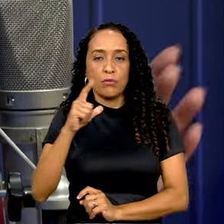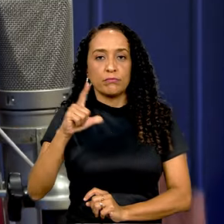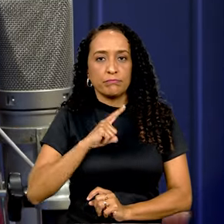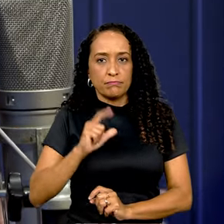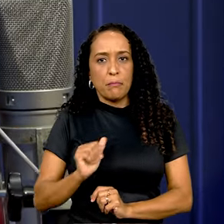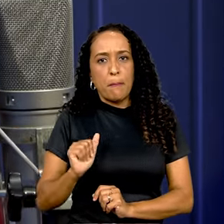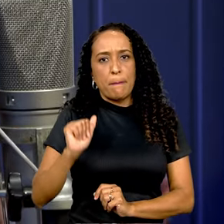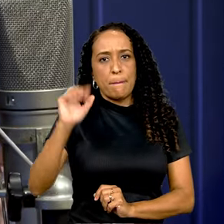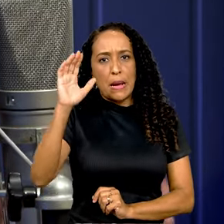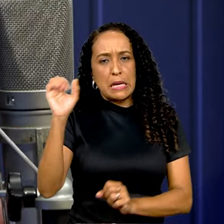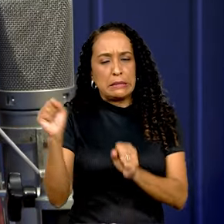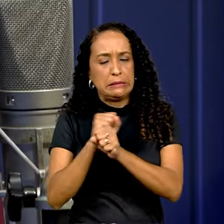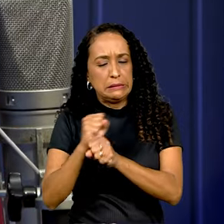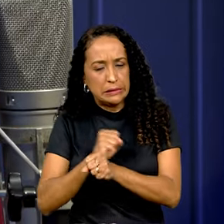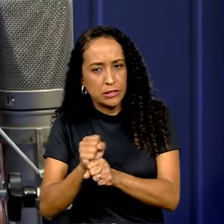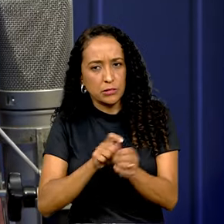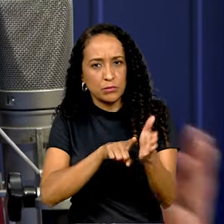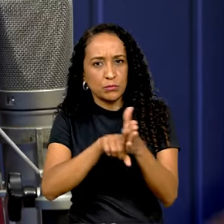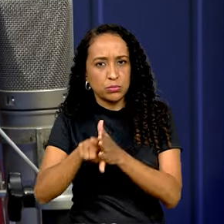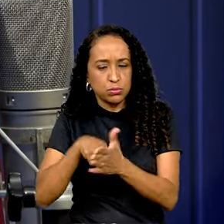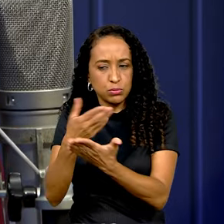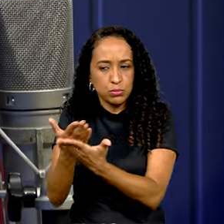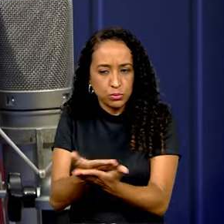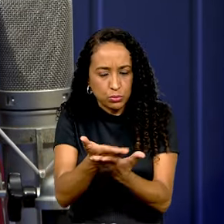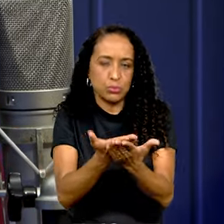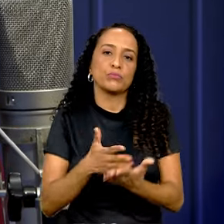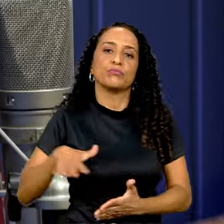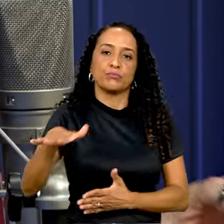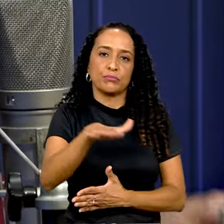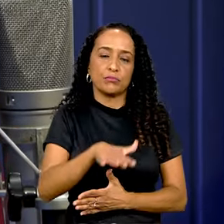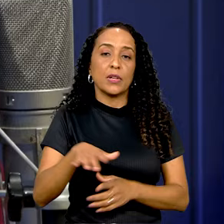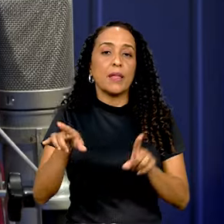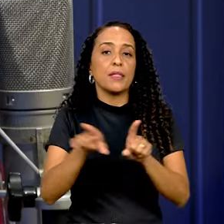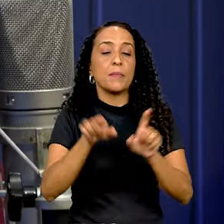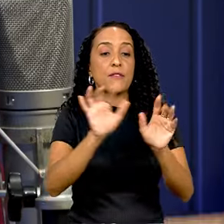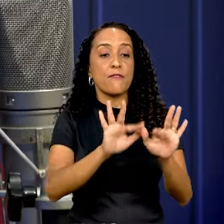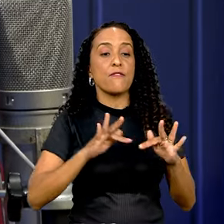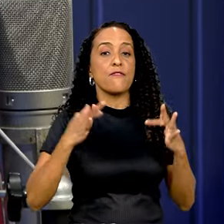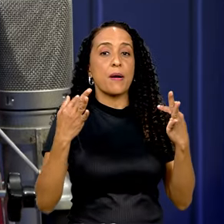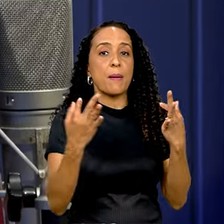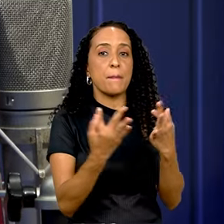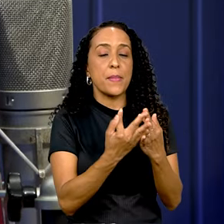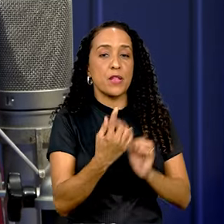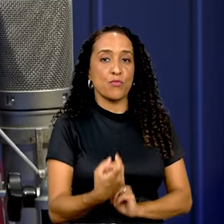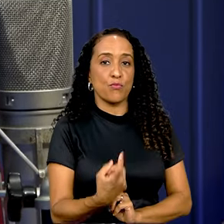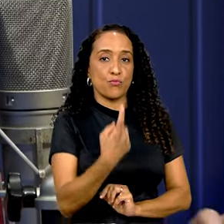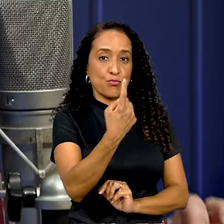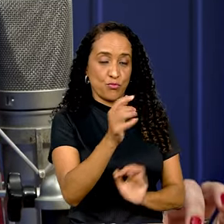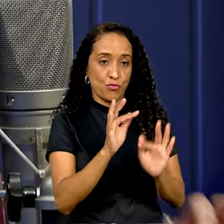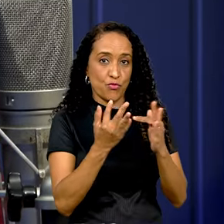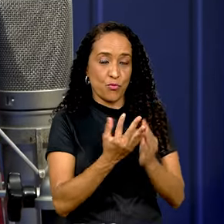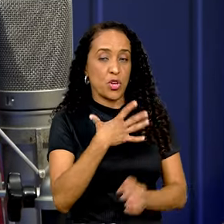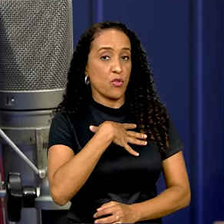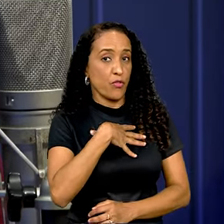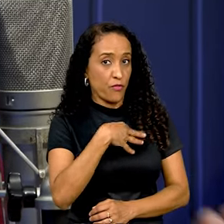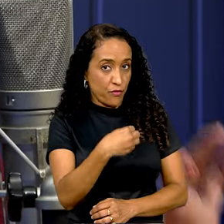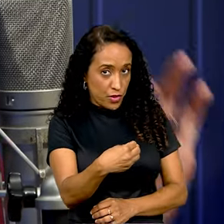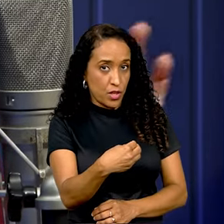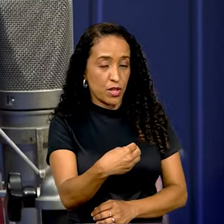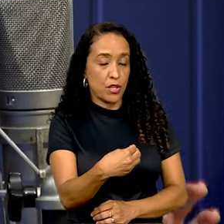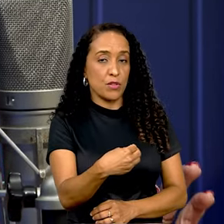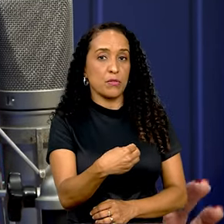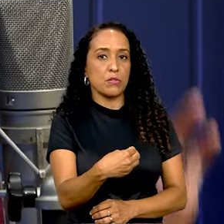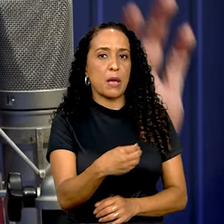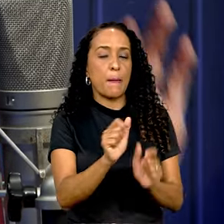temos mais anos de estudo no geral e nas famílias monoparentais com filhos